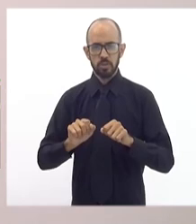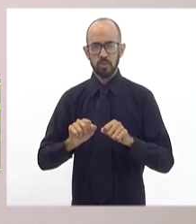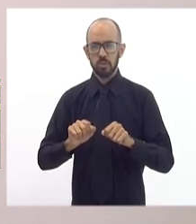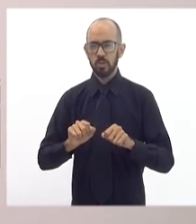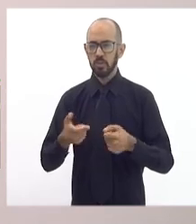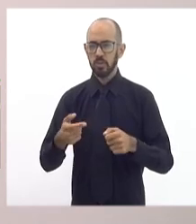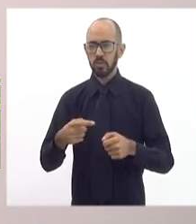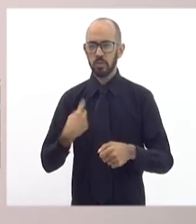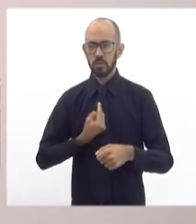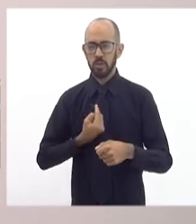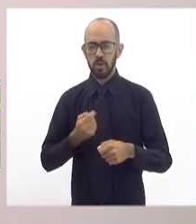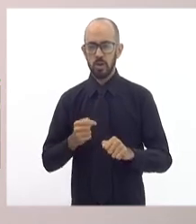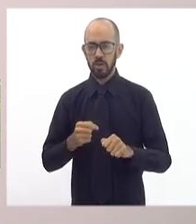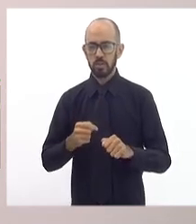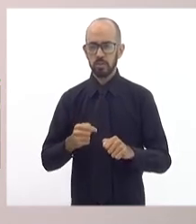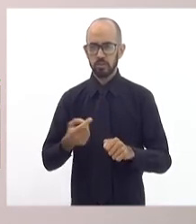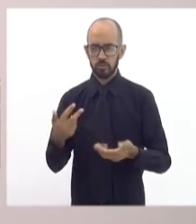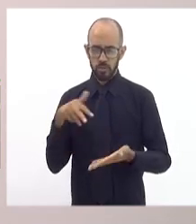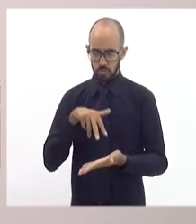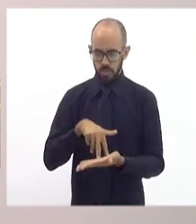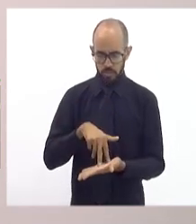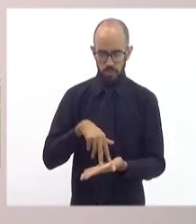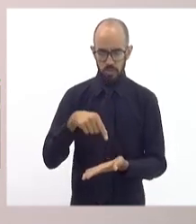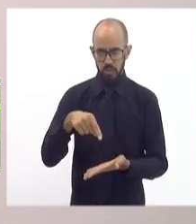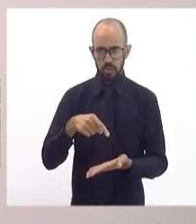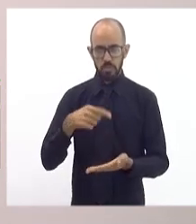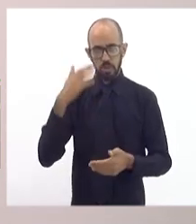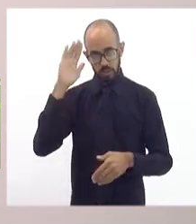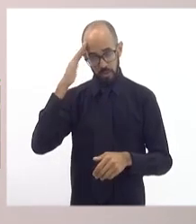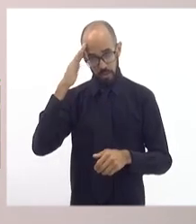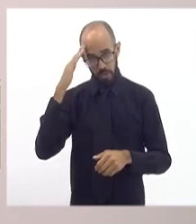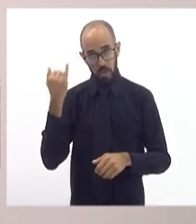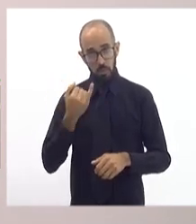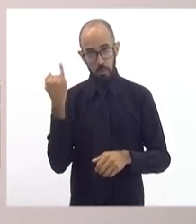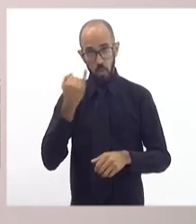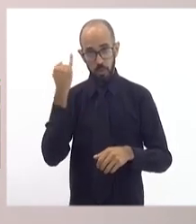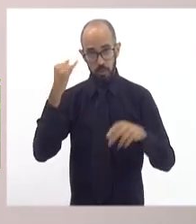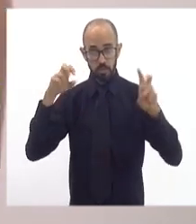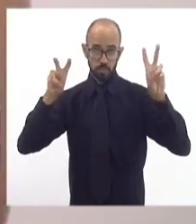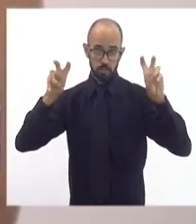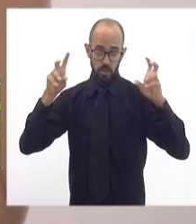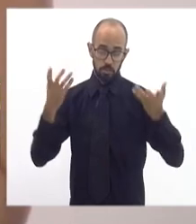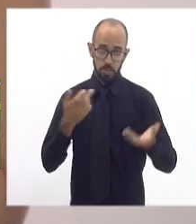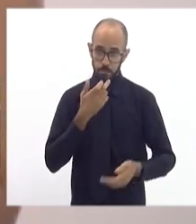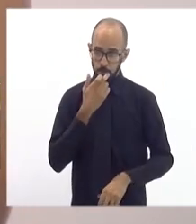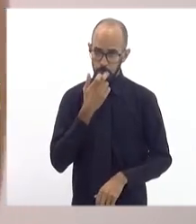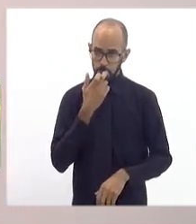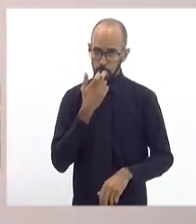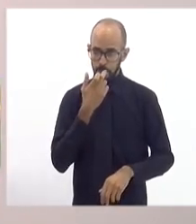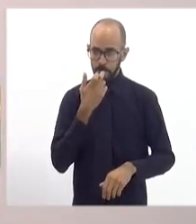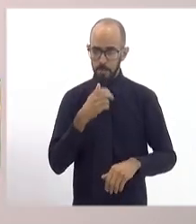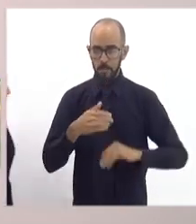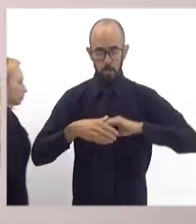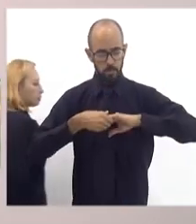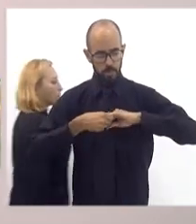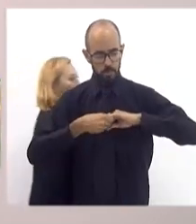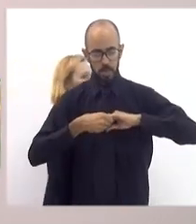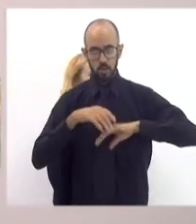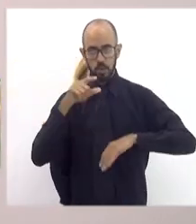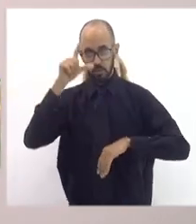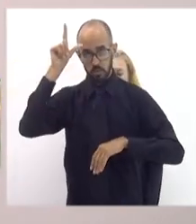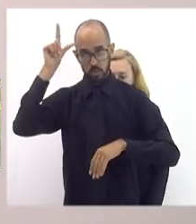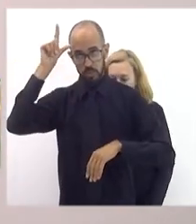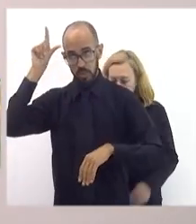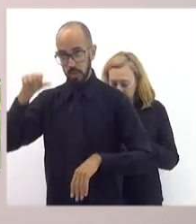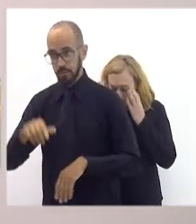aqui de comparecer né entendendo pela relevância do tema Então já comprimento a deputada Lucinha o Deputado